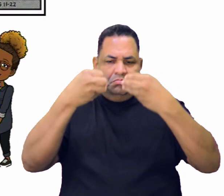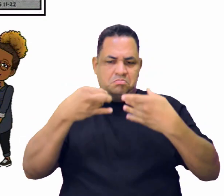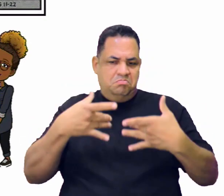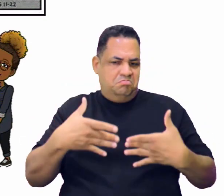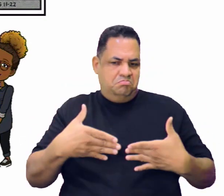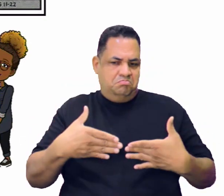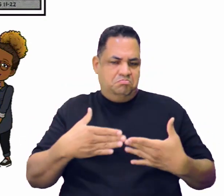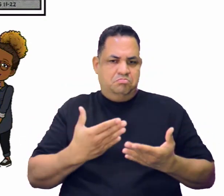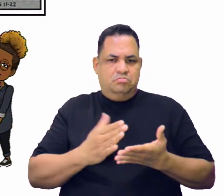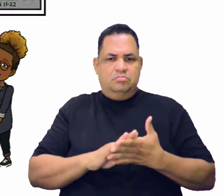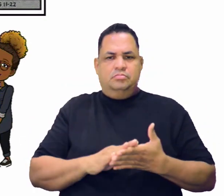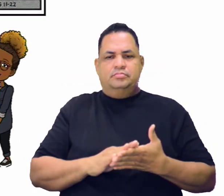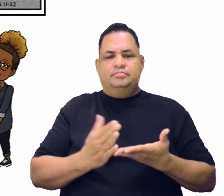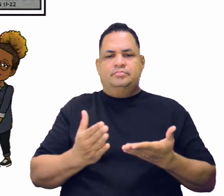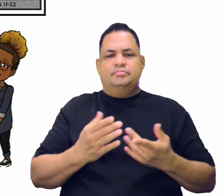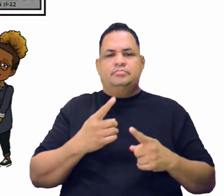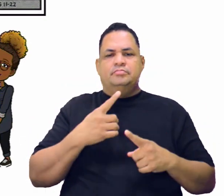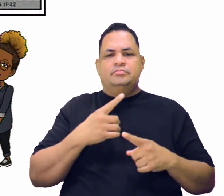é ninja.